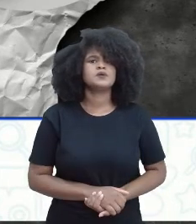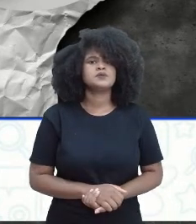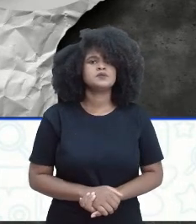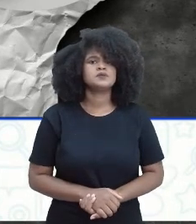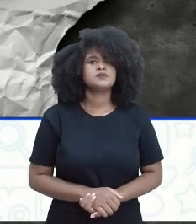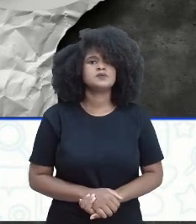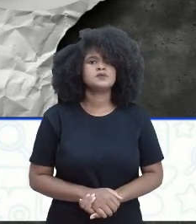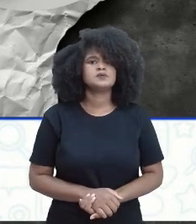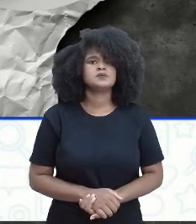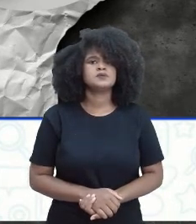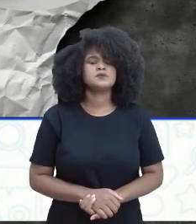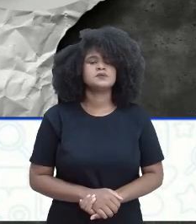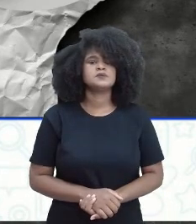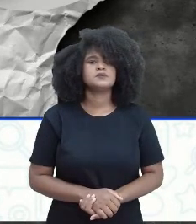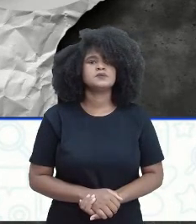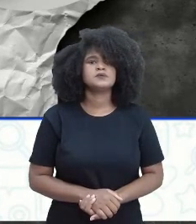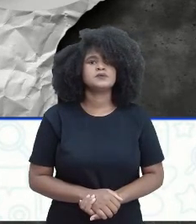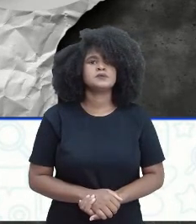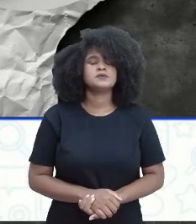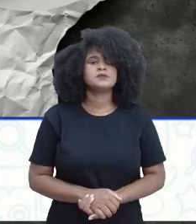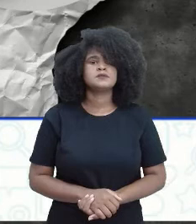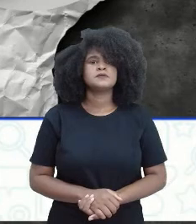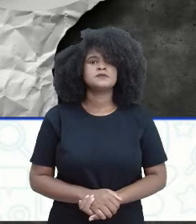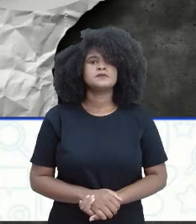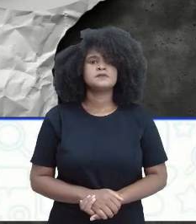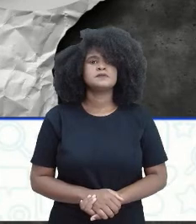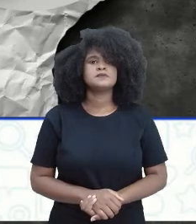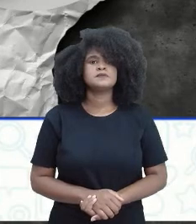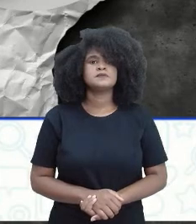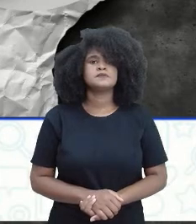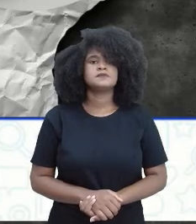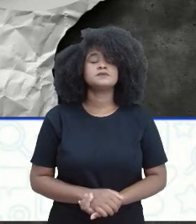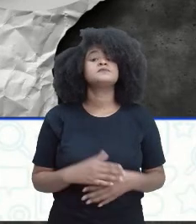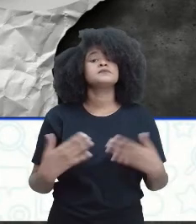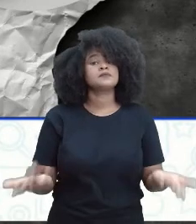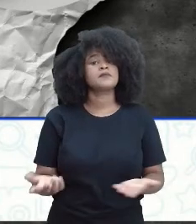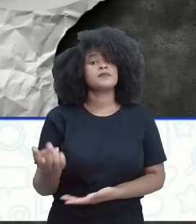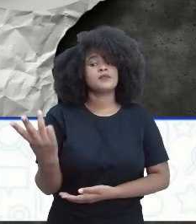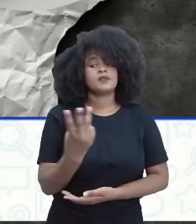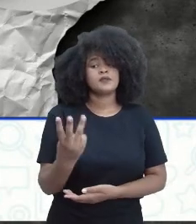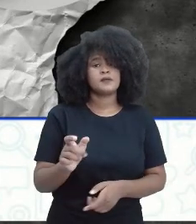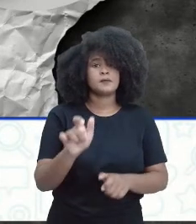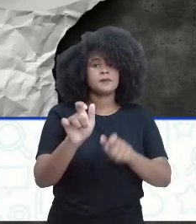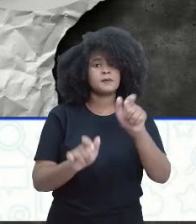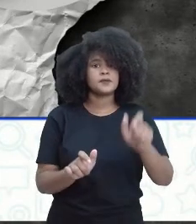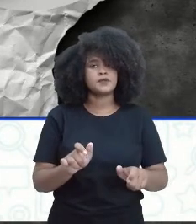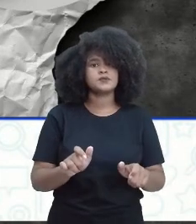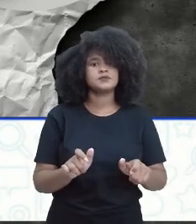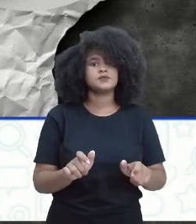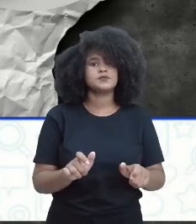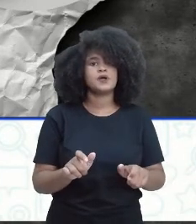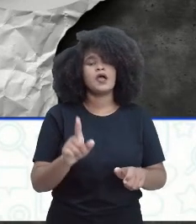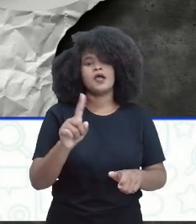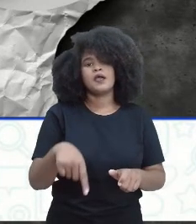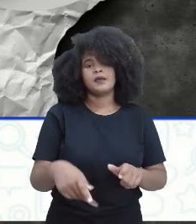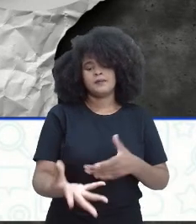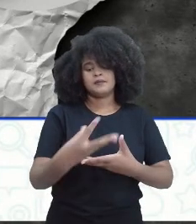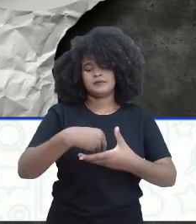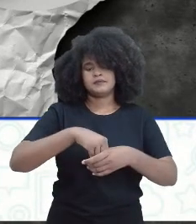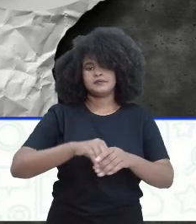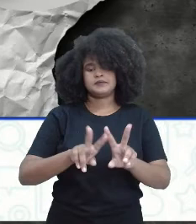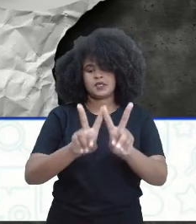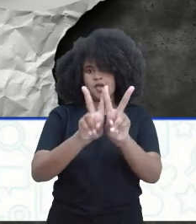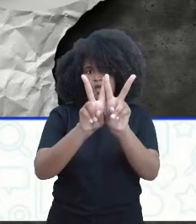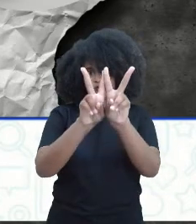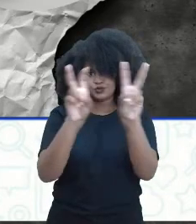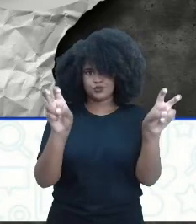ali nesse tempo aí, né? É verdade. Nessa pergunta. A terceira pessoa está no assunto.